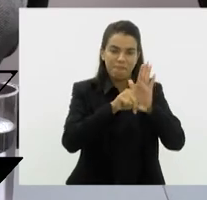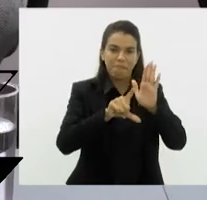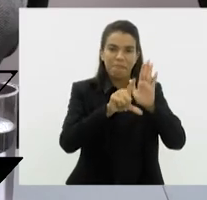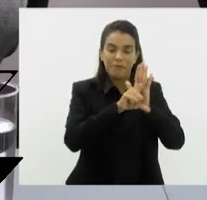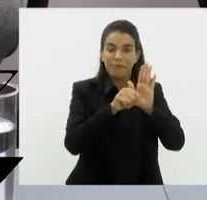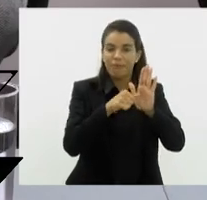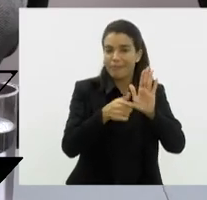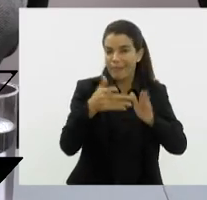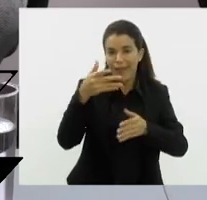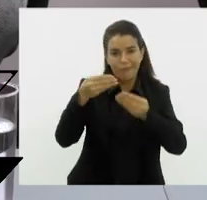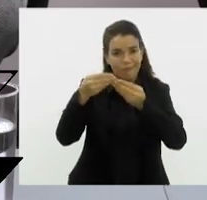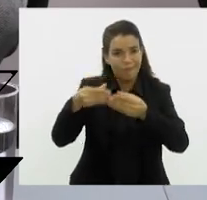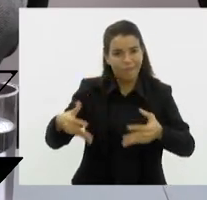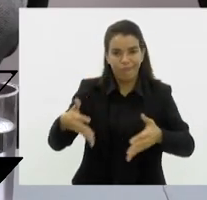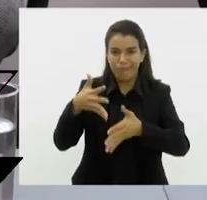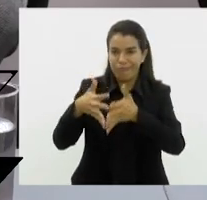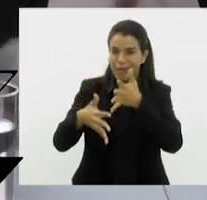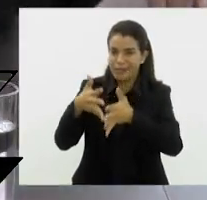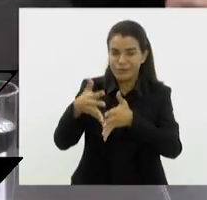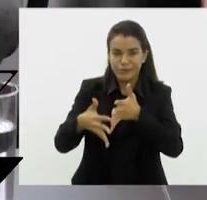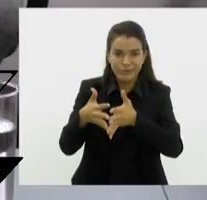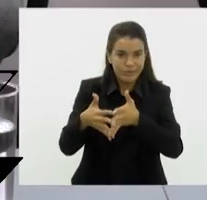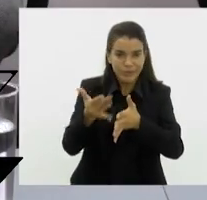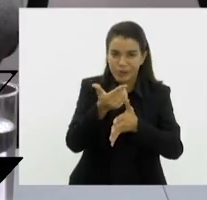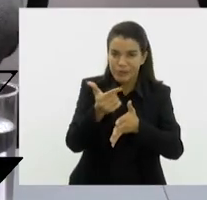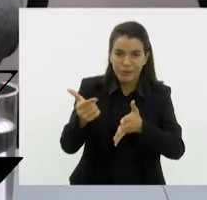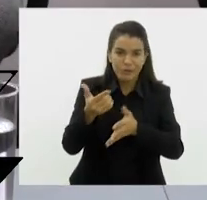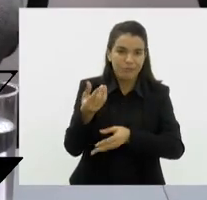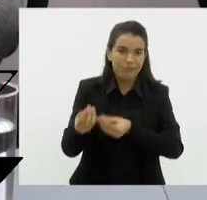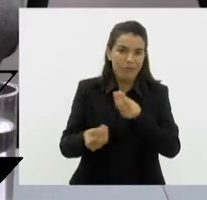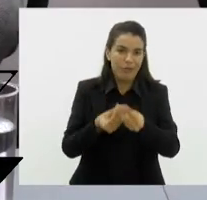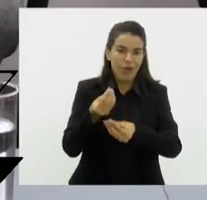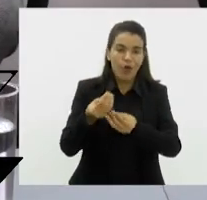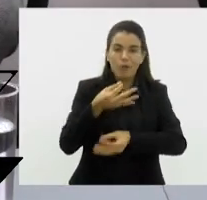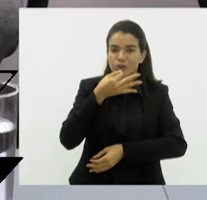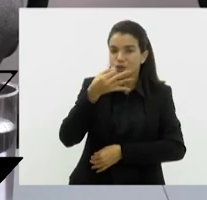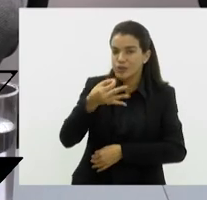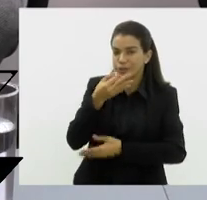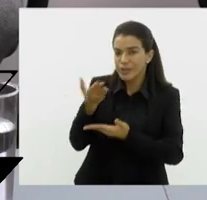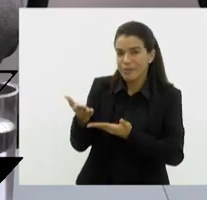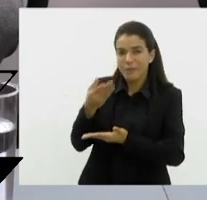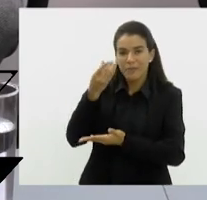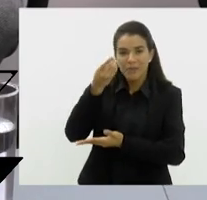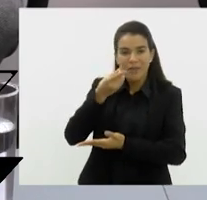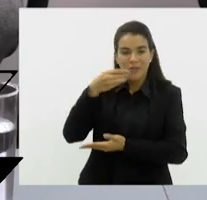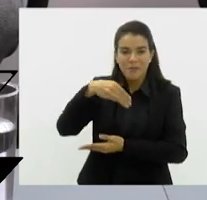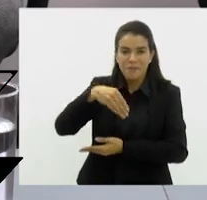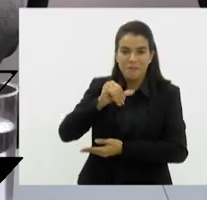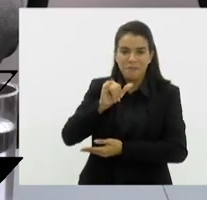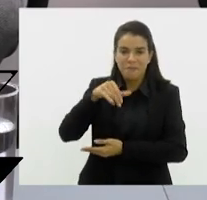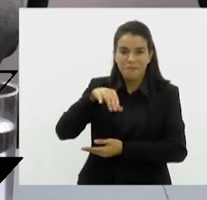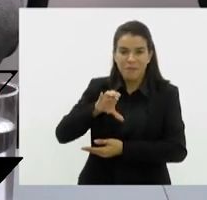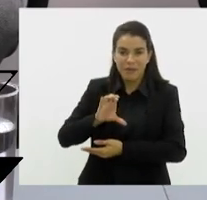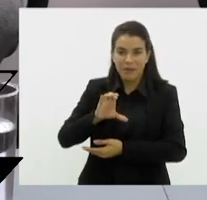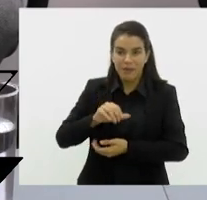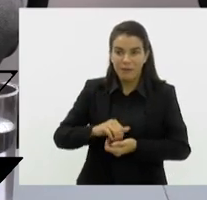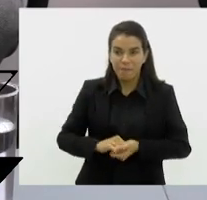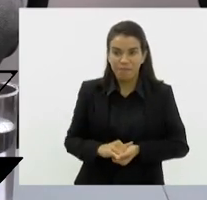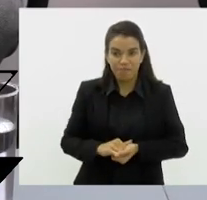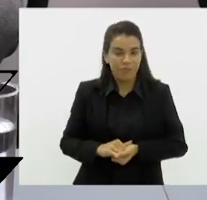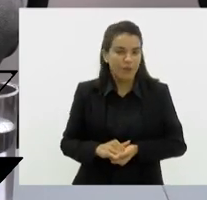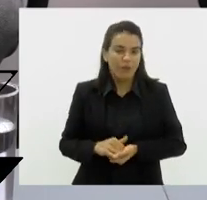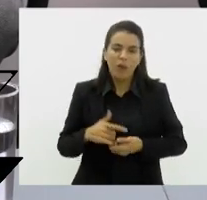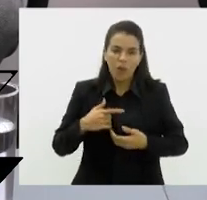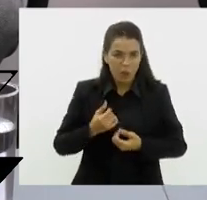está prejudicado. Nesse caso aqui, não tem como a sugestão do deputado Carlos Mink. Vossa Excelência oferece coautoria, Marina. Com